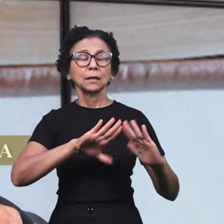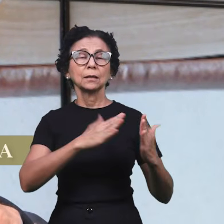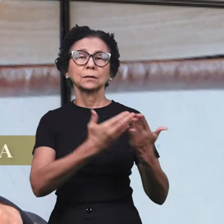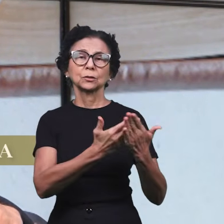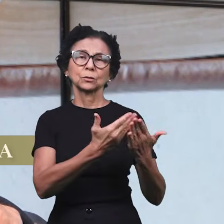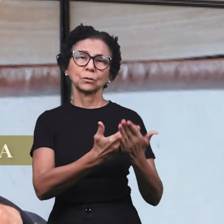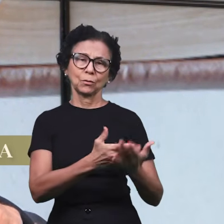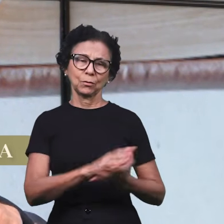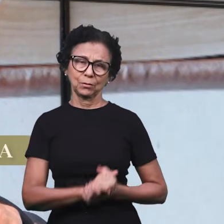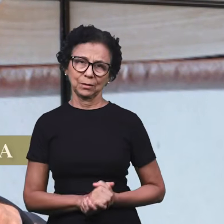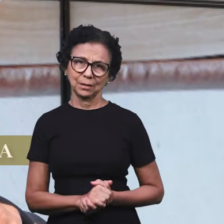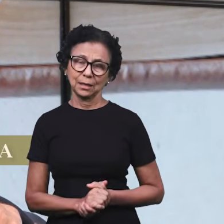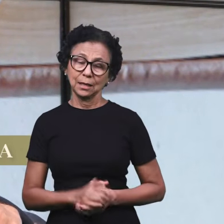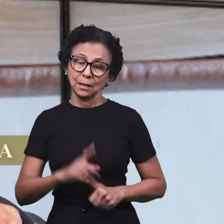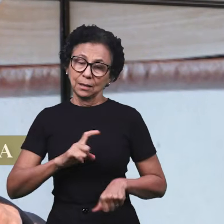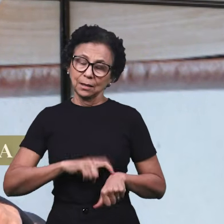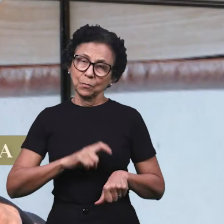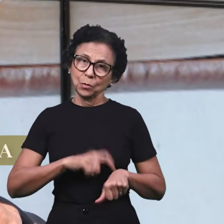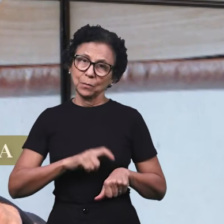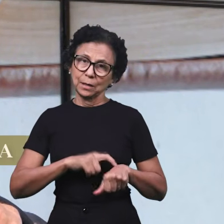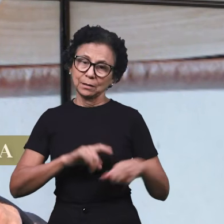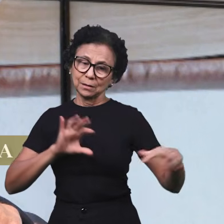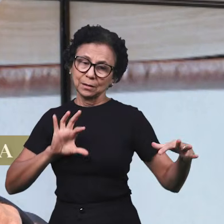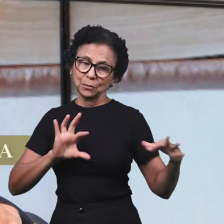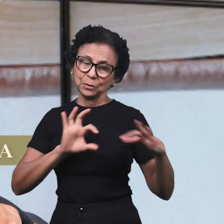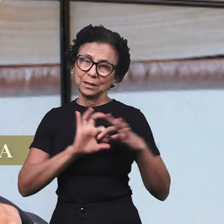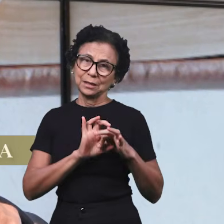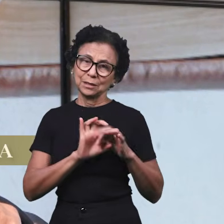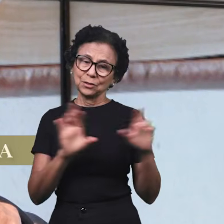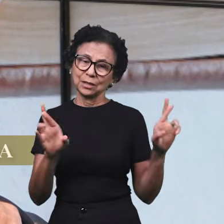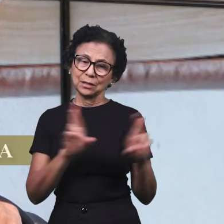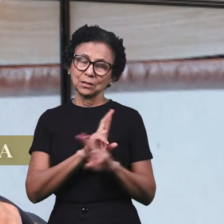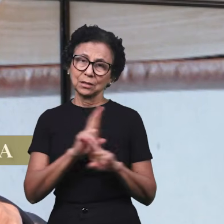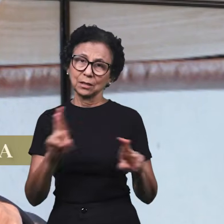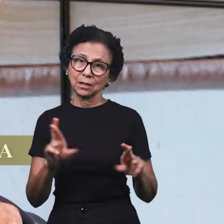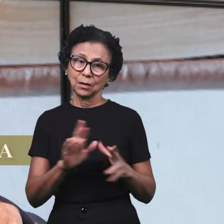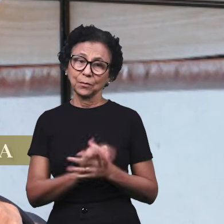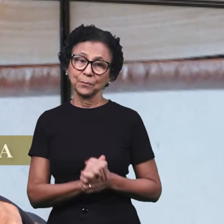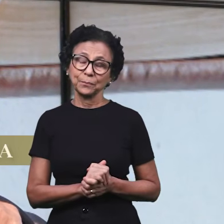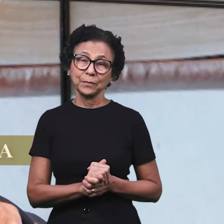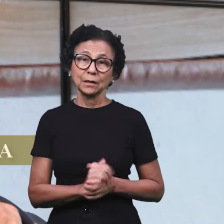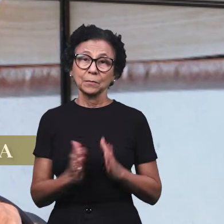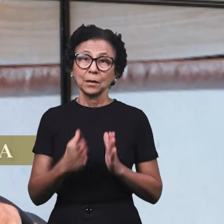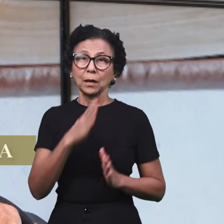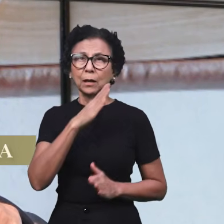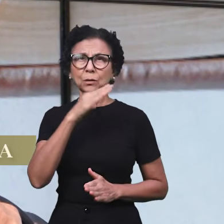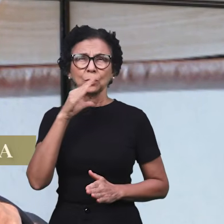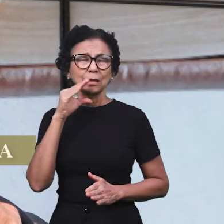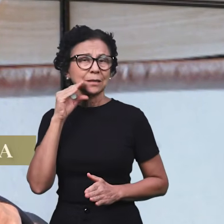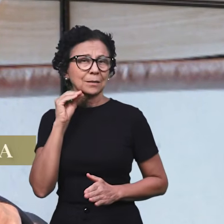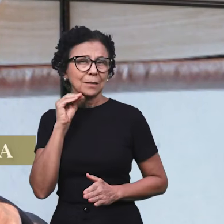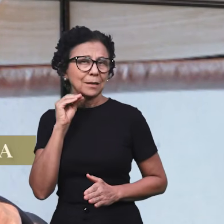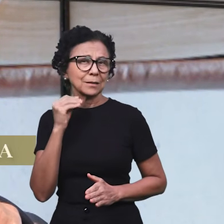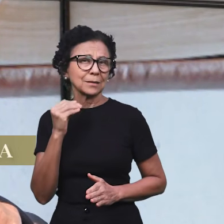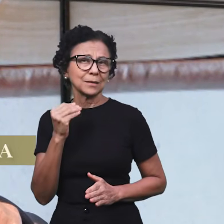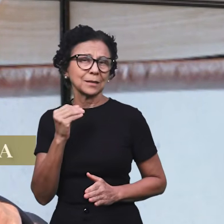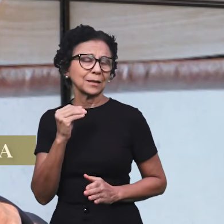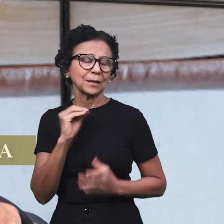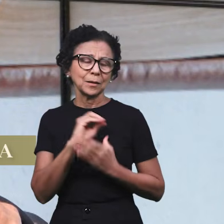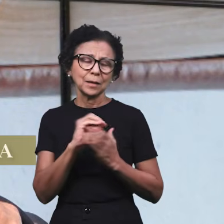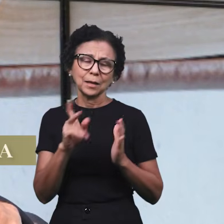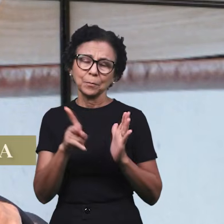tempo passa. A adolescência, por característica mesmo, eles têm uma tendência a se